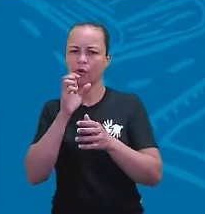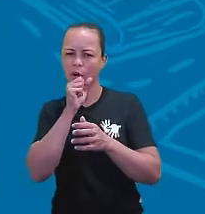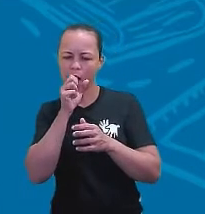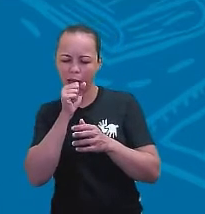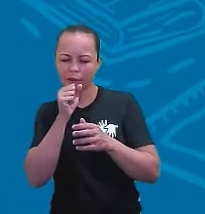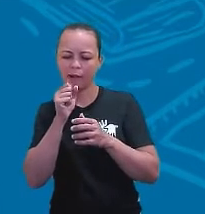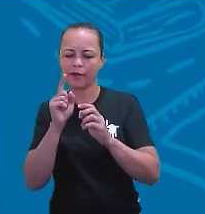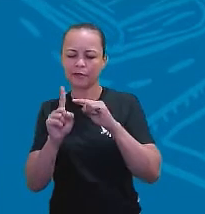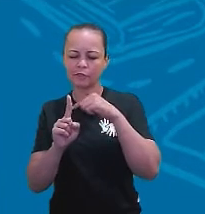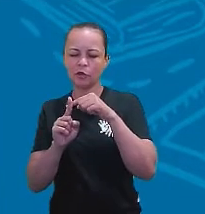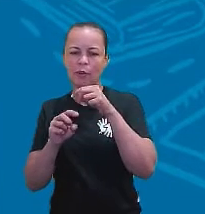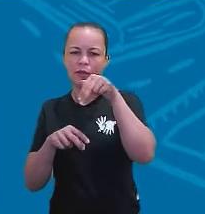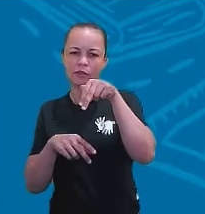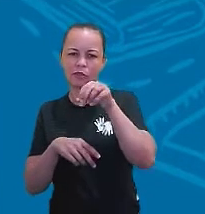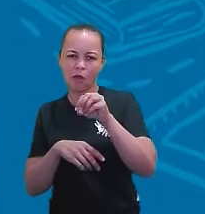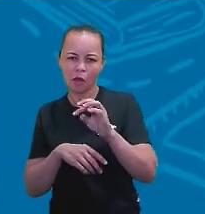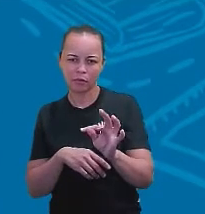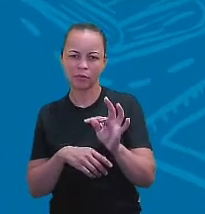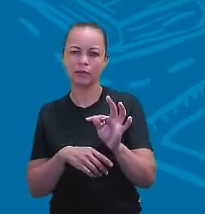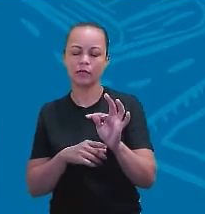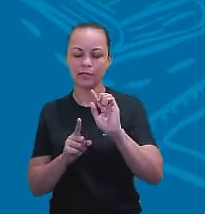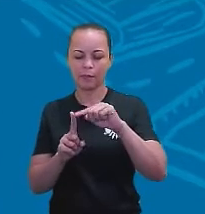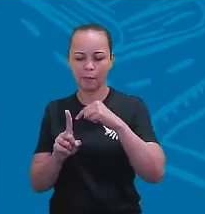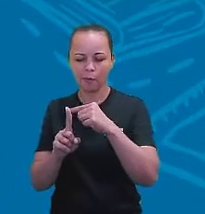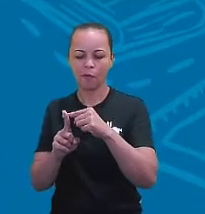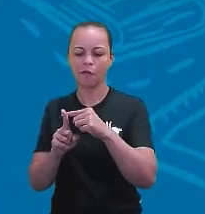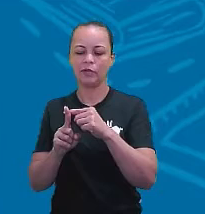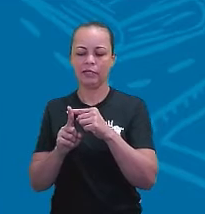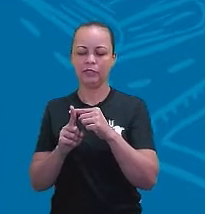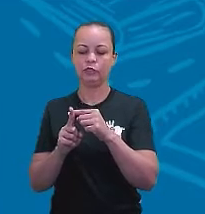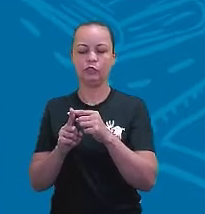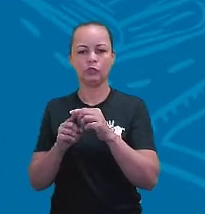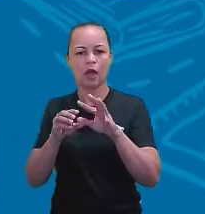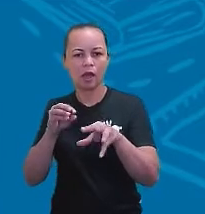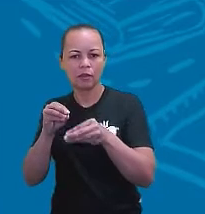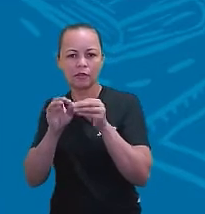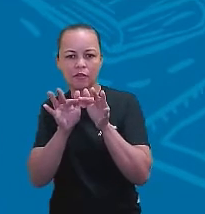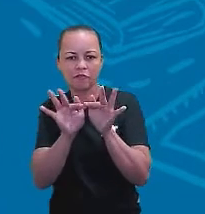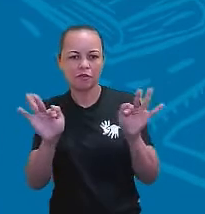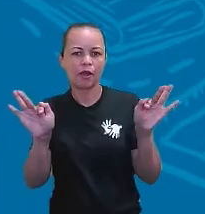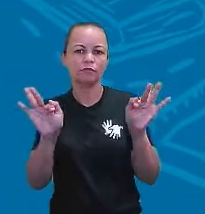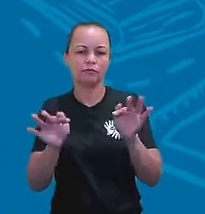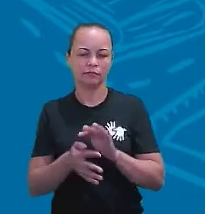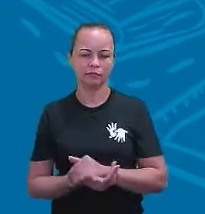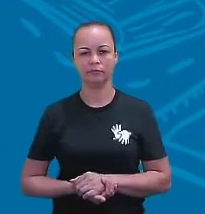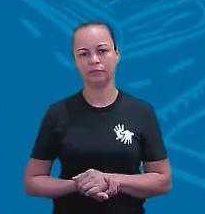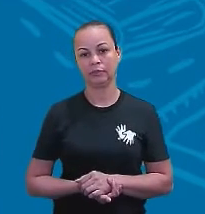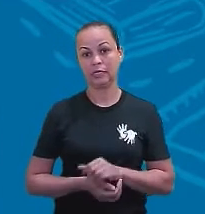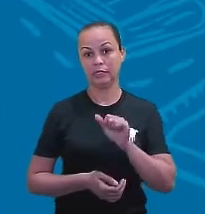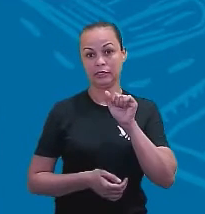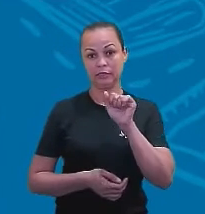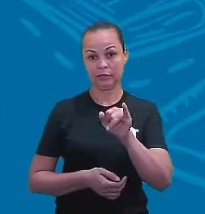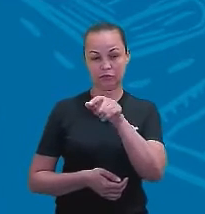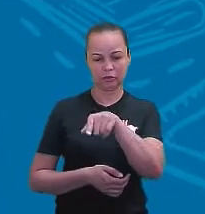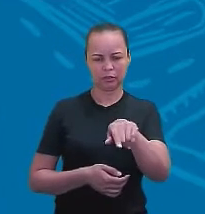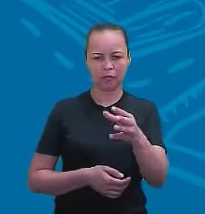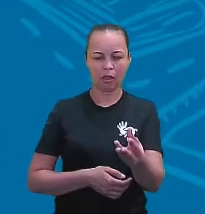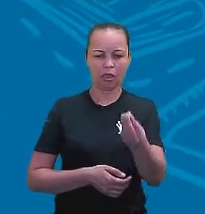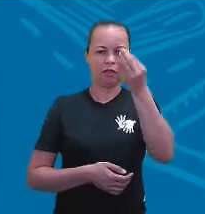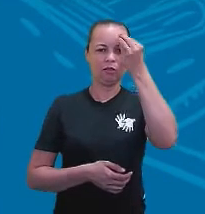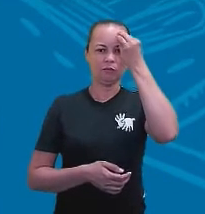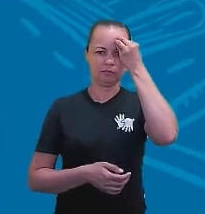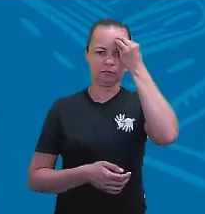not. E depois é o complemento da tua frase. Então, se você tiver essa sequência em mente,